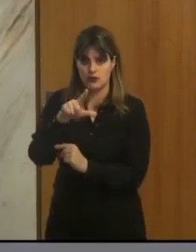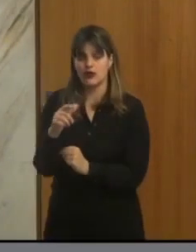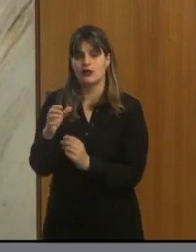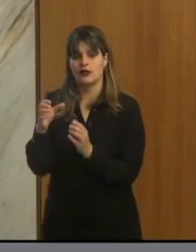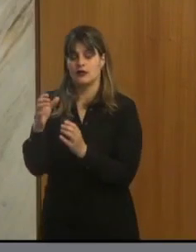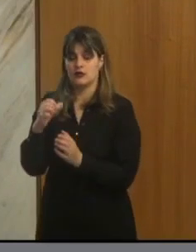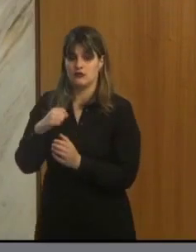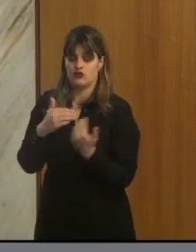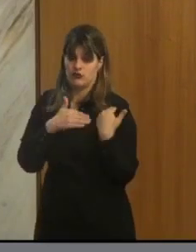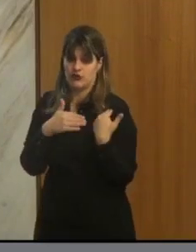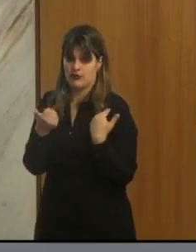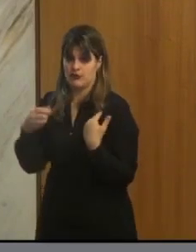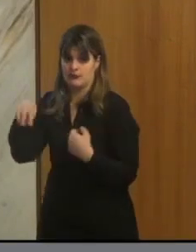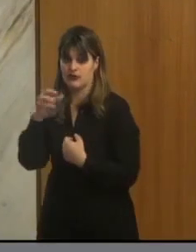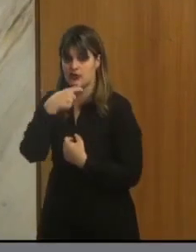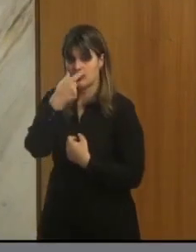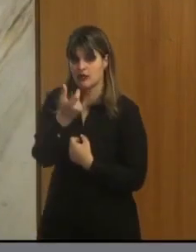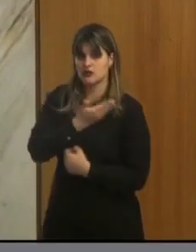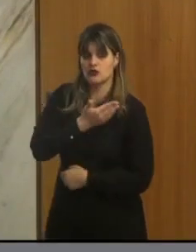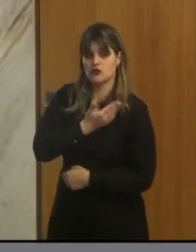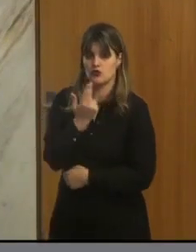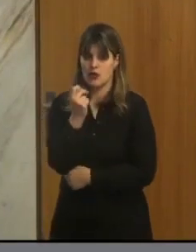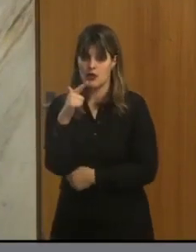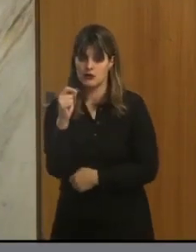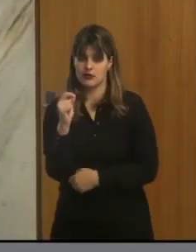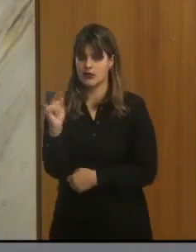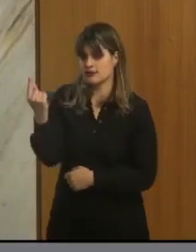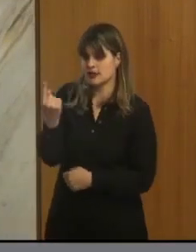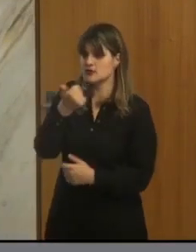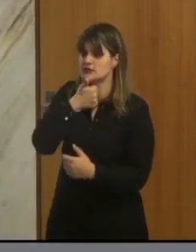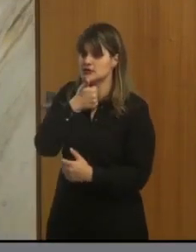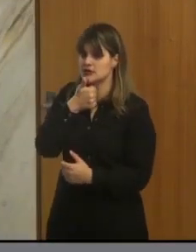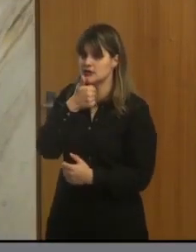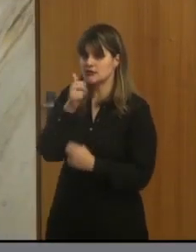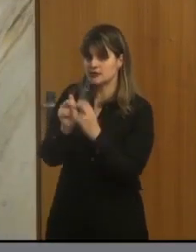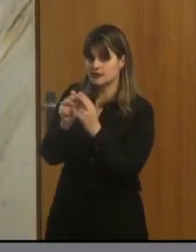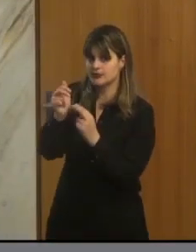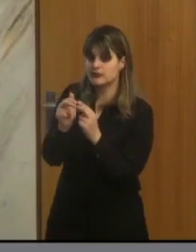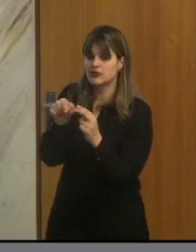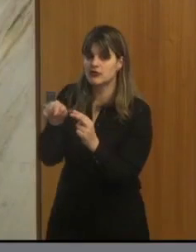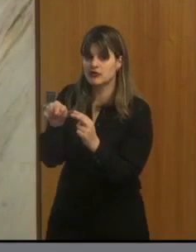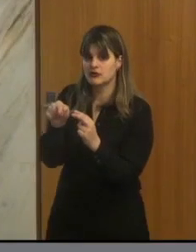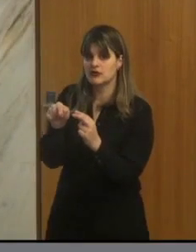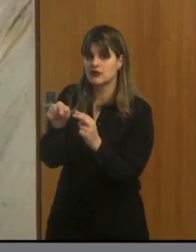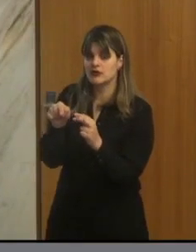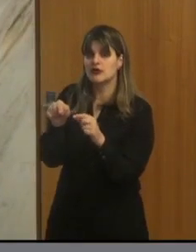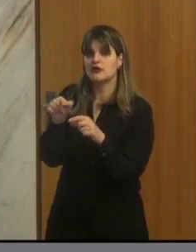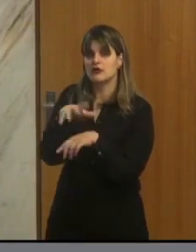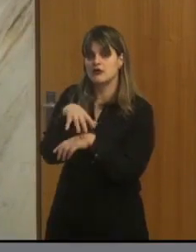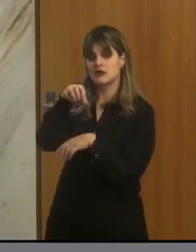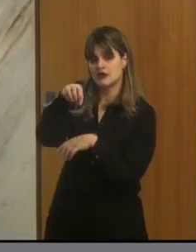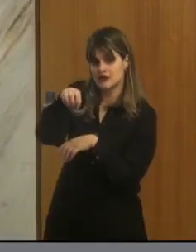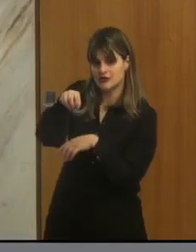infante Dom Fernando, neto do rei Dom Duarte, mandou-a fazer, sendo governador deste mestrado, por sua devoção e